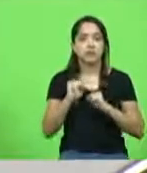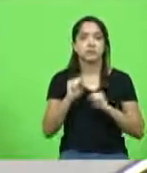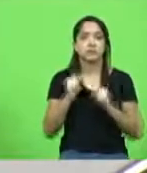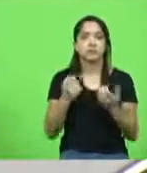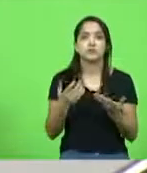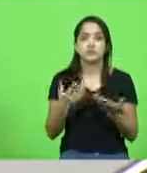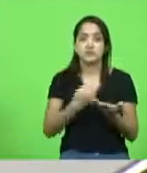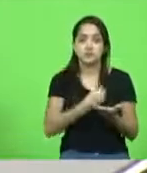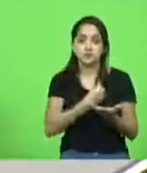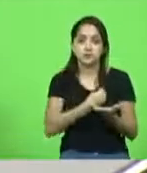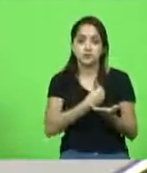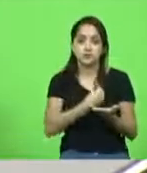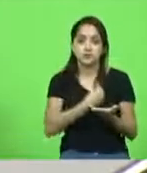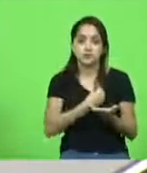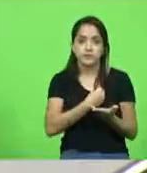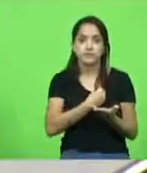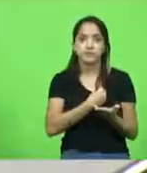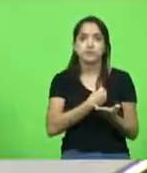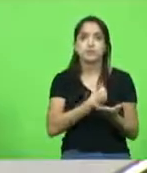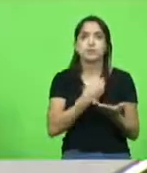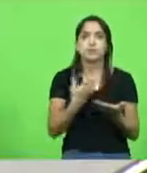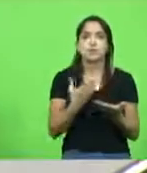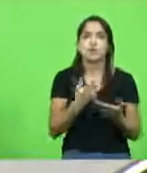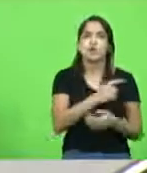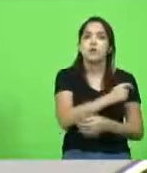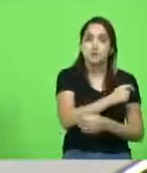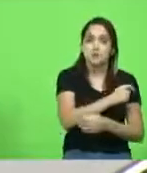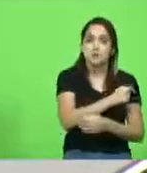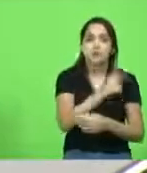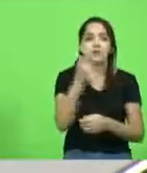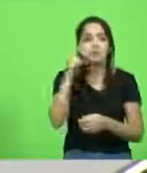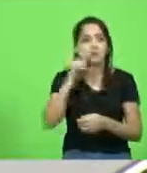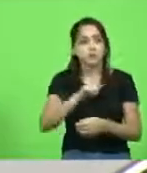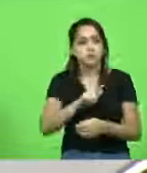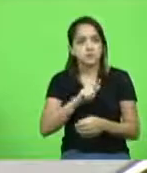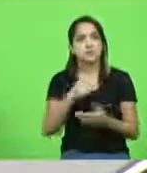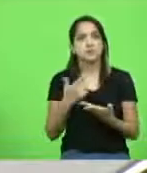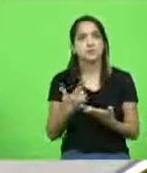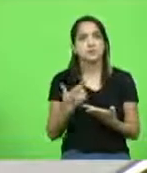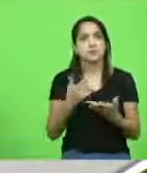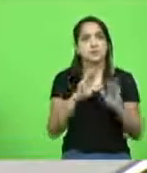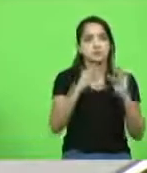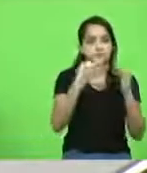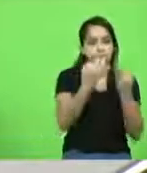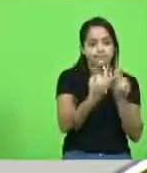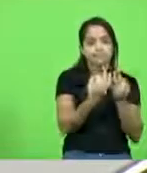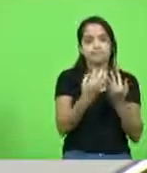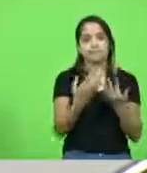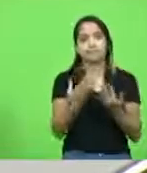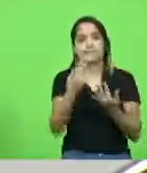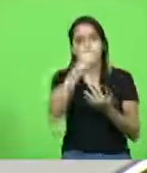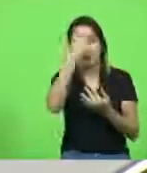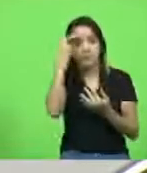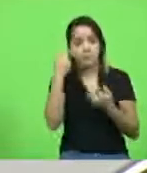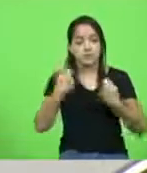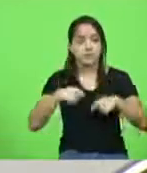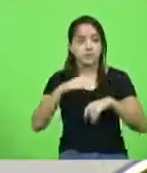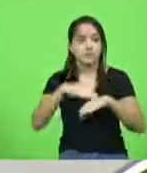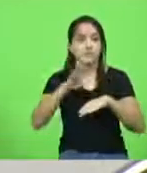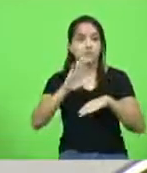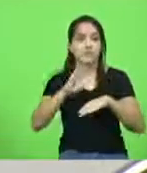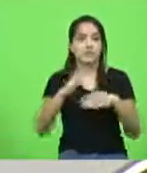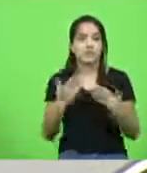vivemos de conseguir a vacina de ter a vacina por um familiar para aquela pessoa que necessita